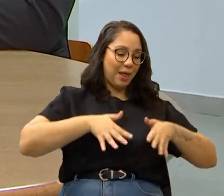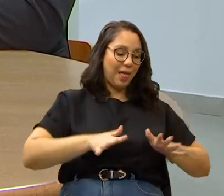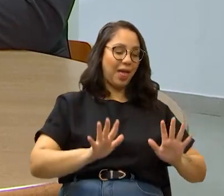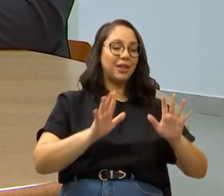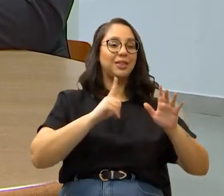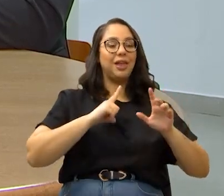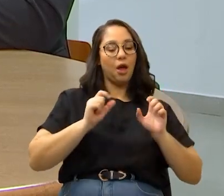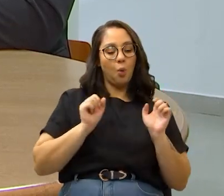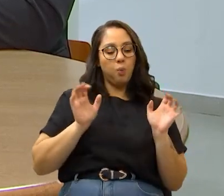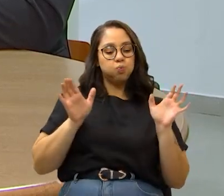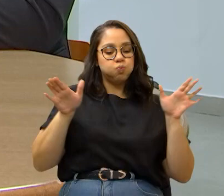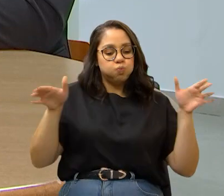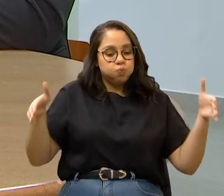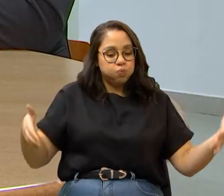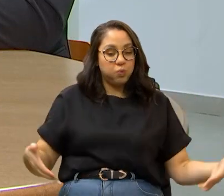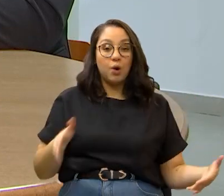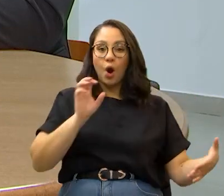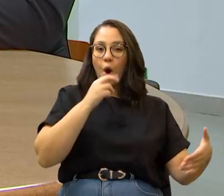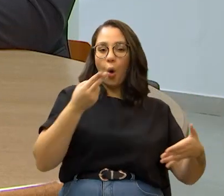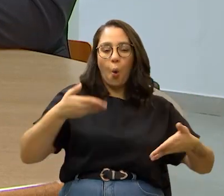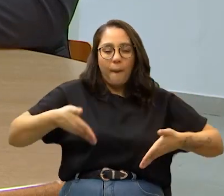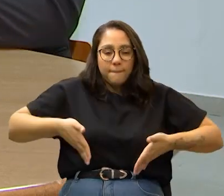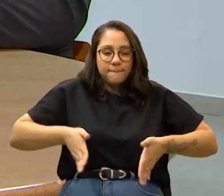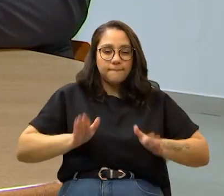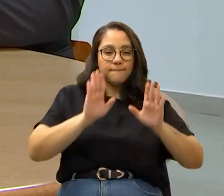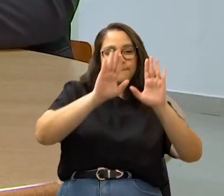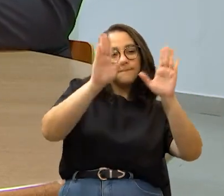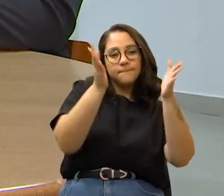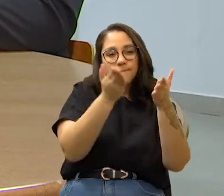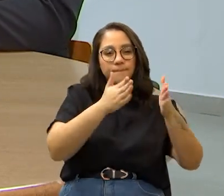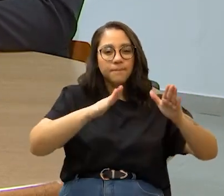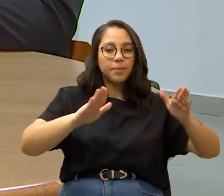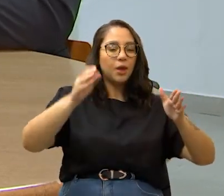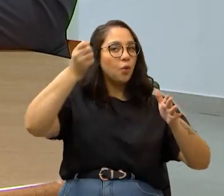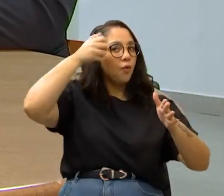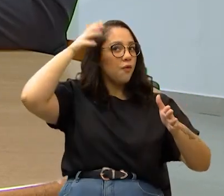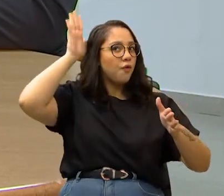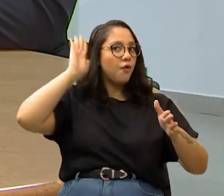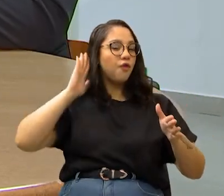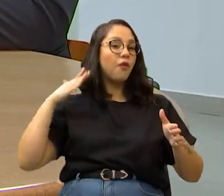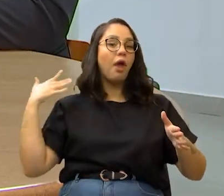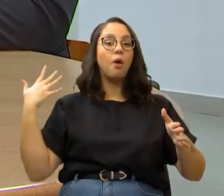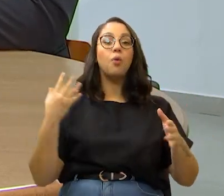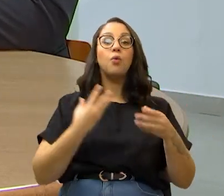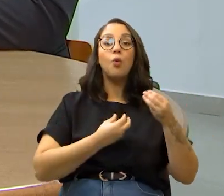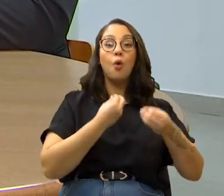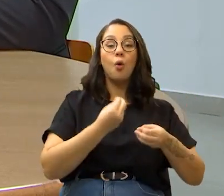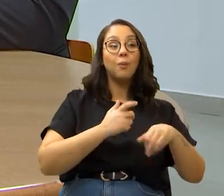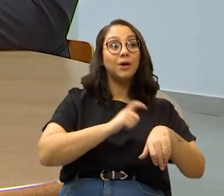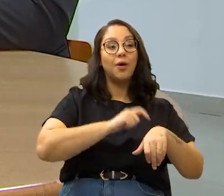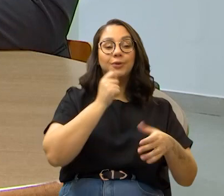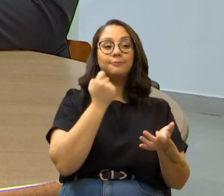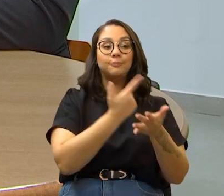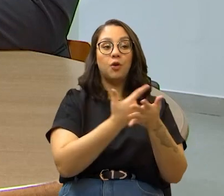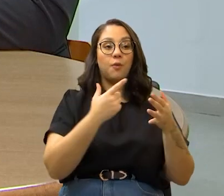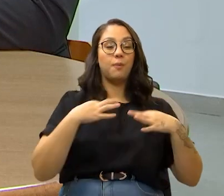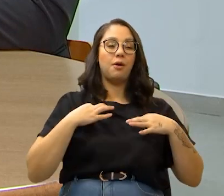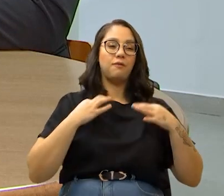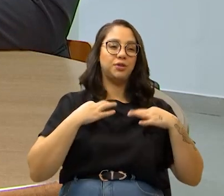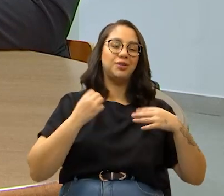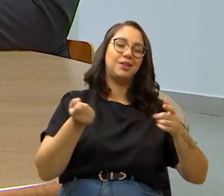de bolo ou aquele mais ousado, mais sereiro, com cauda, véu e tudo mais. Na hora do